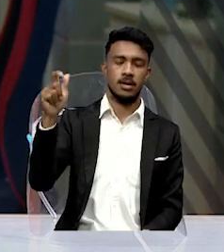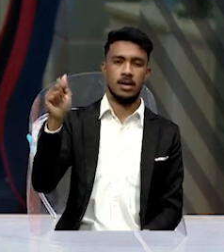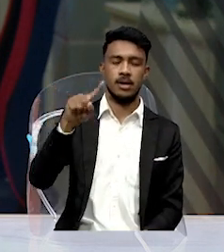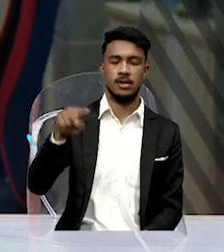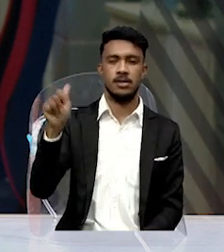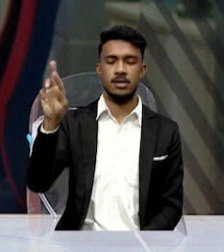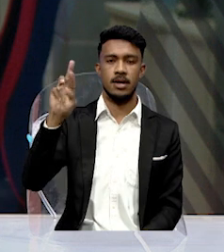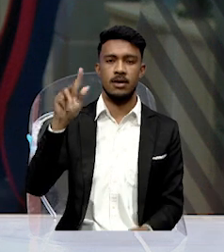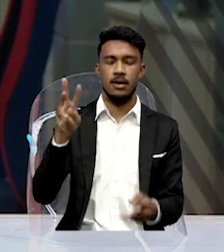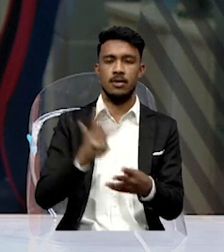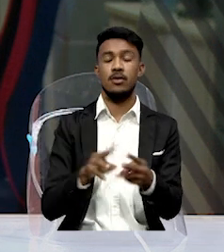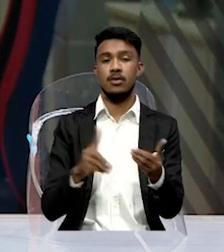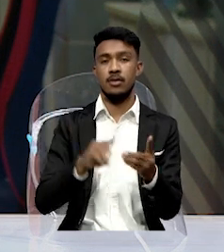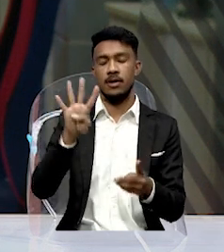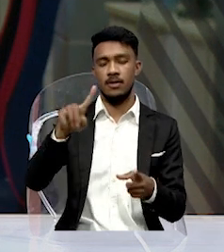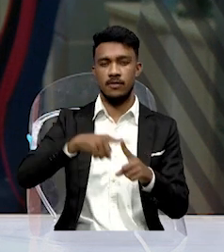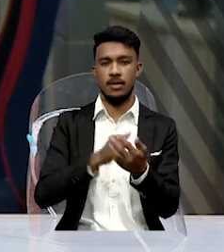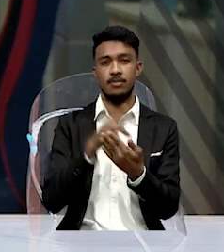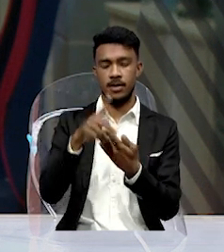ne.